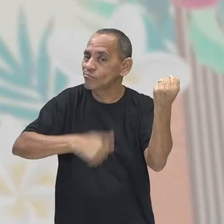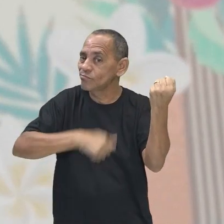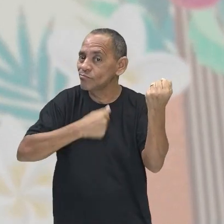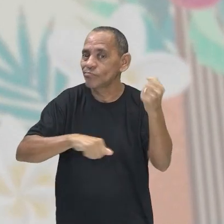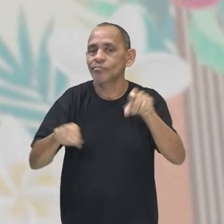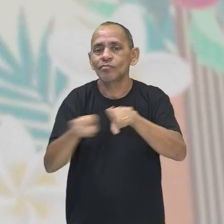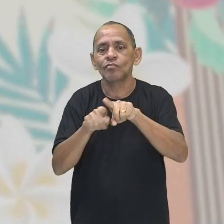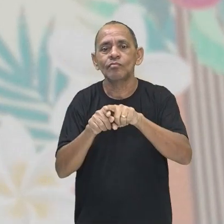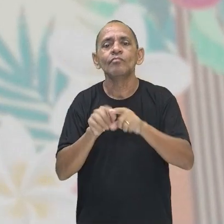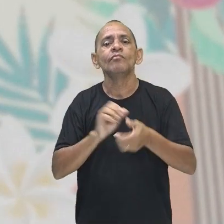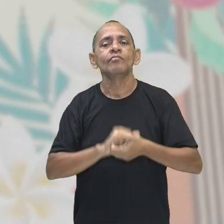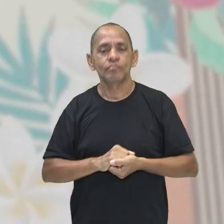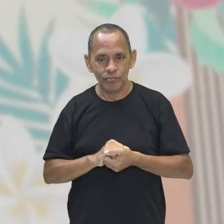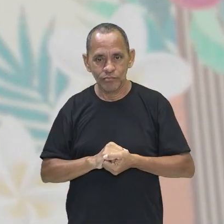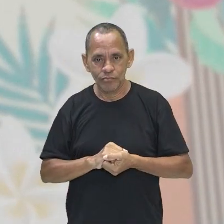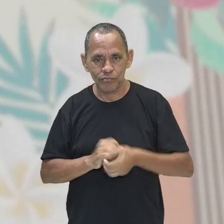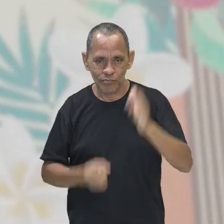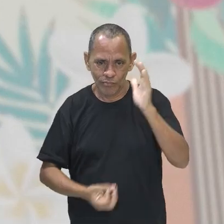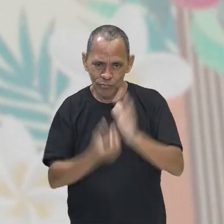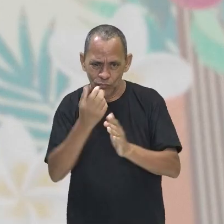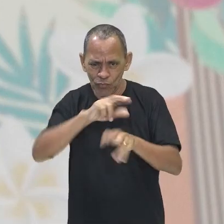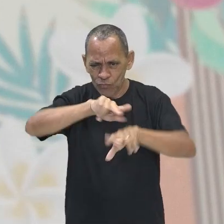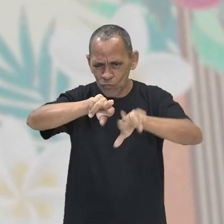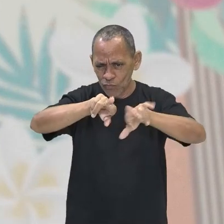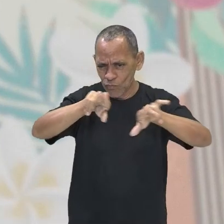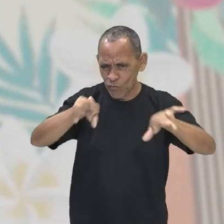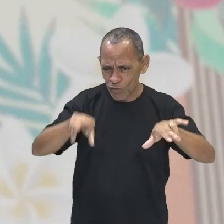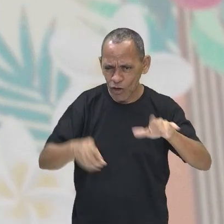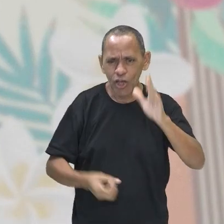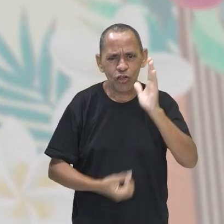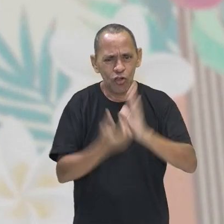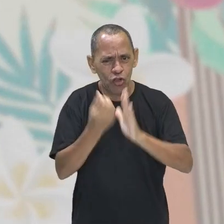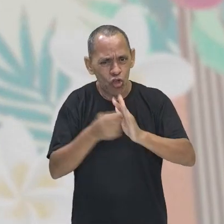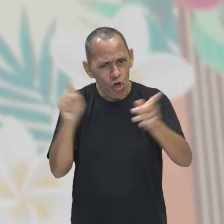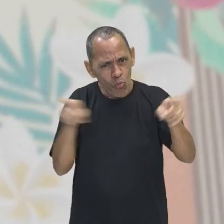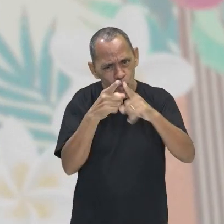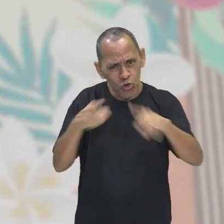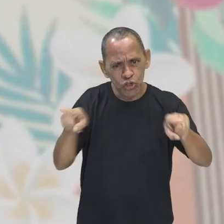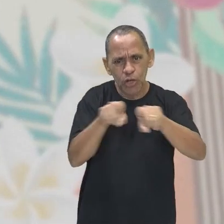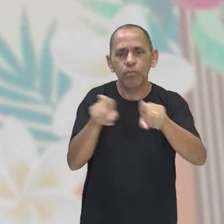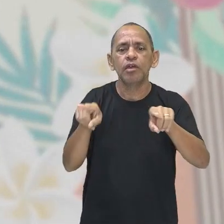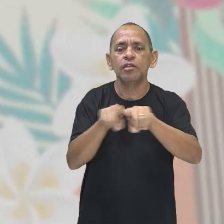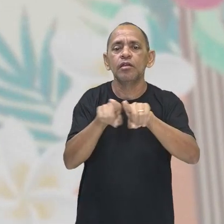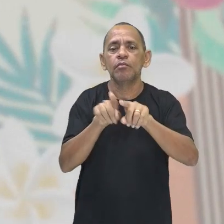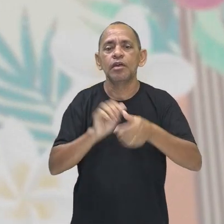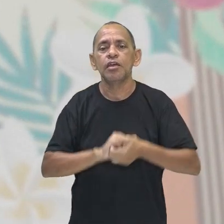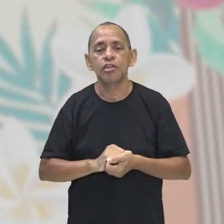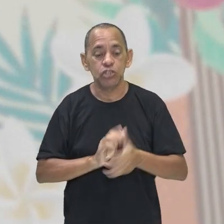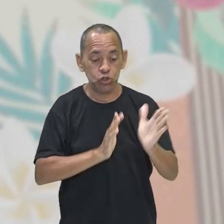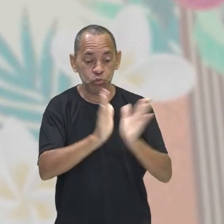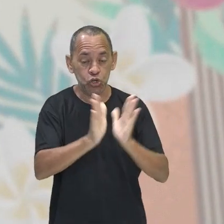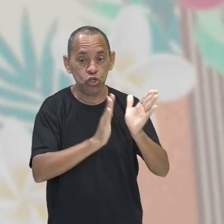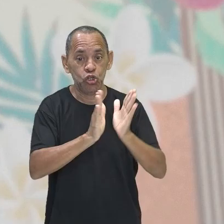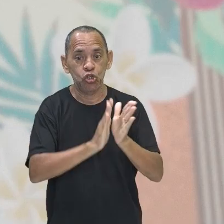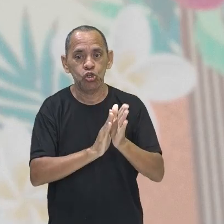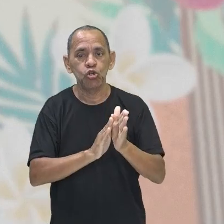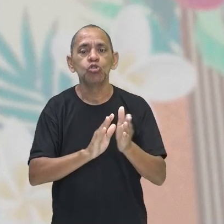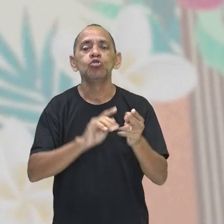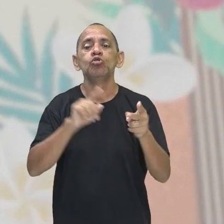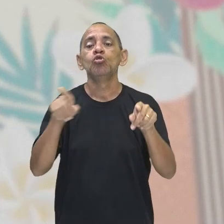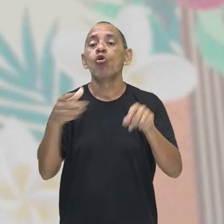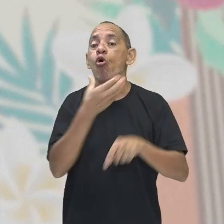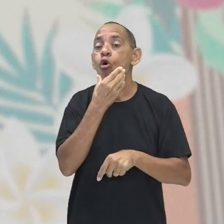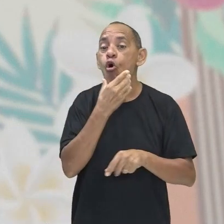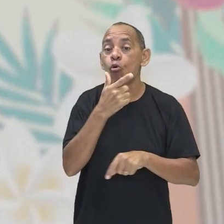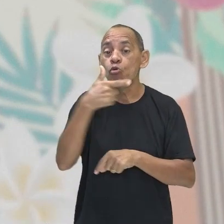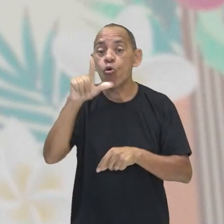brasileiros de todos os tempos. Um dos criadores e principais forças da Bossa Nova, ao lado de João Gilberto e Vinícius